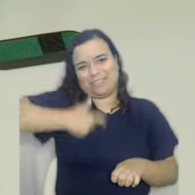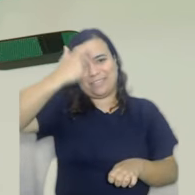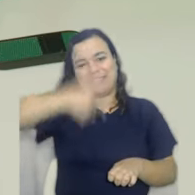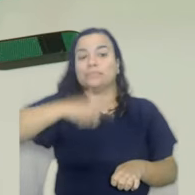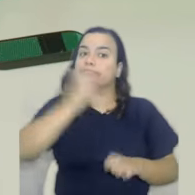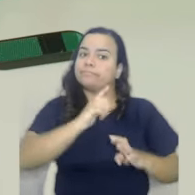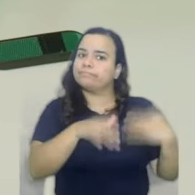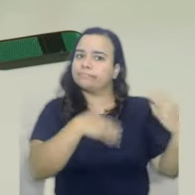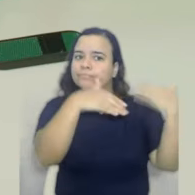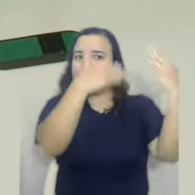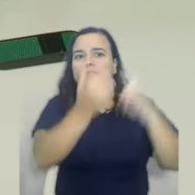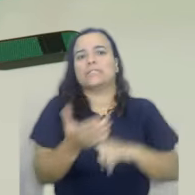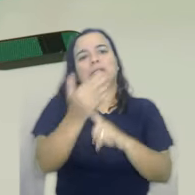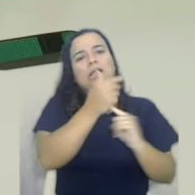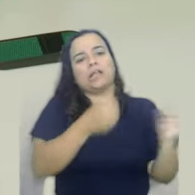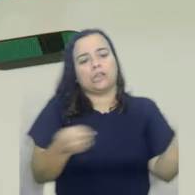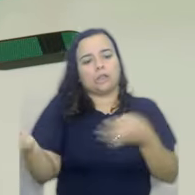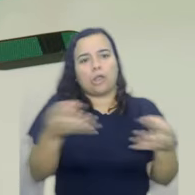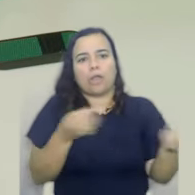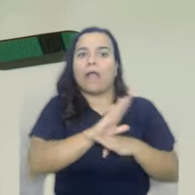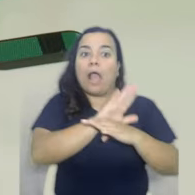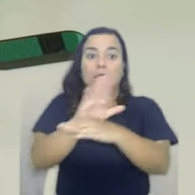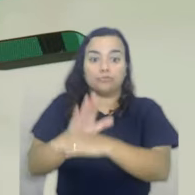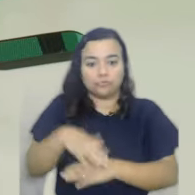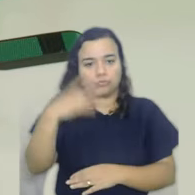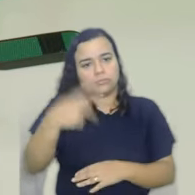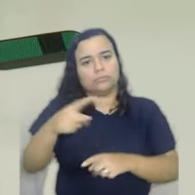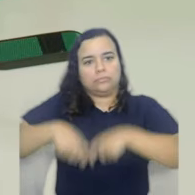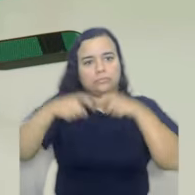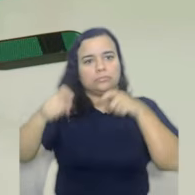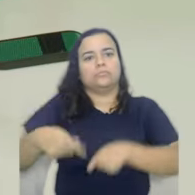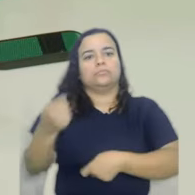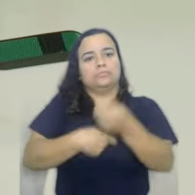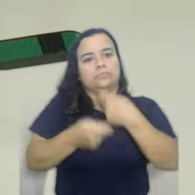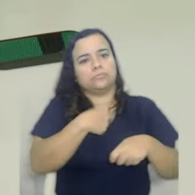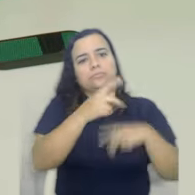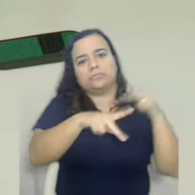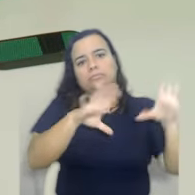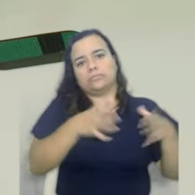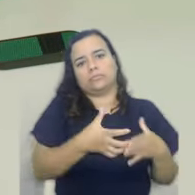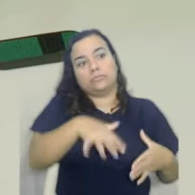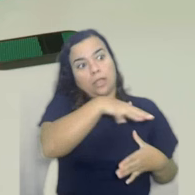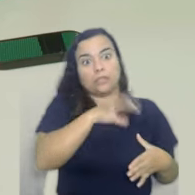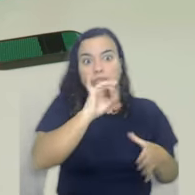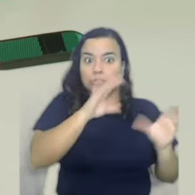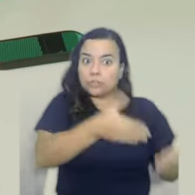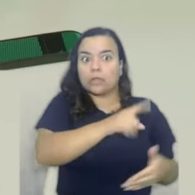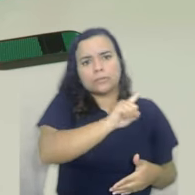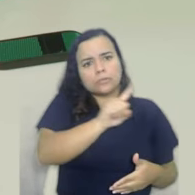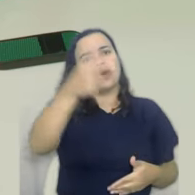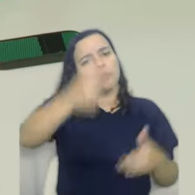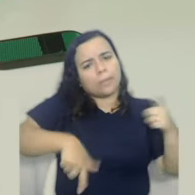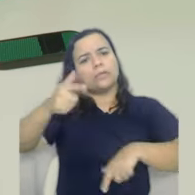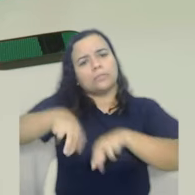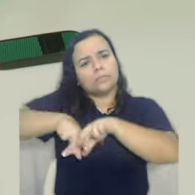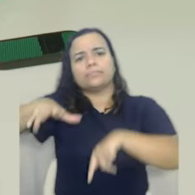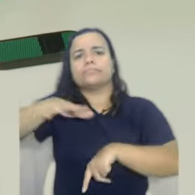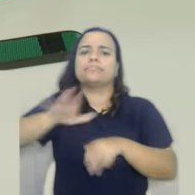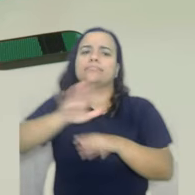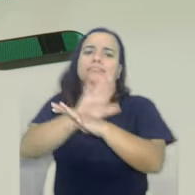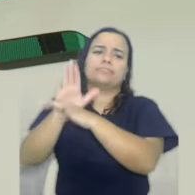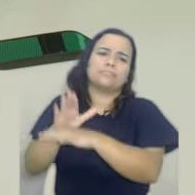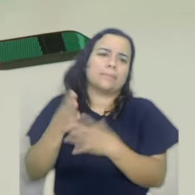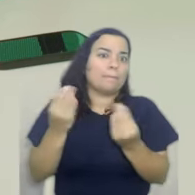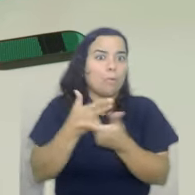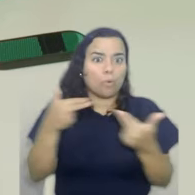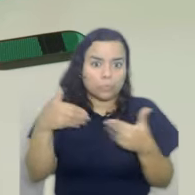desenvolver tecnologias novas para favorecer aí a humanidade a população não só o Agro então a gente tá bem preocupado com isso e tem muita coisa vindo